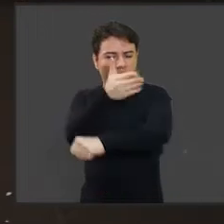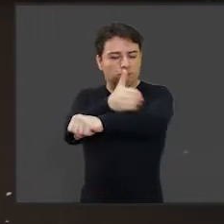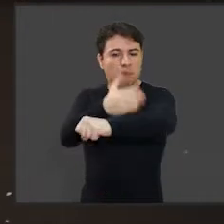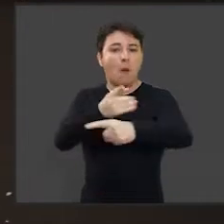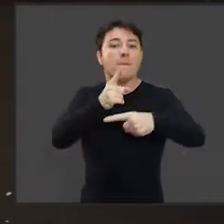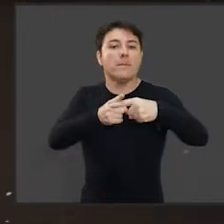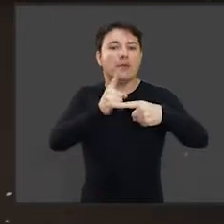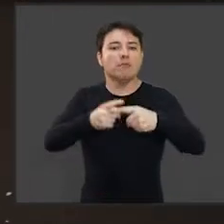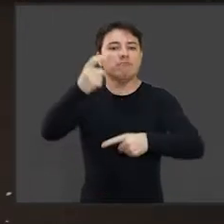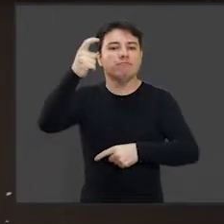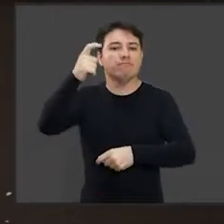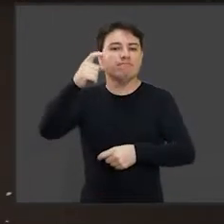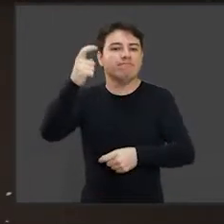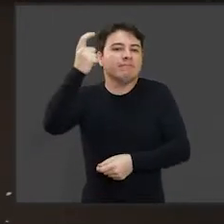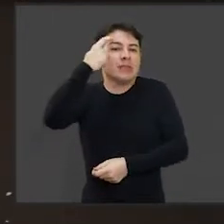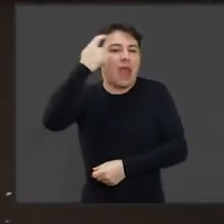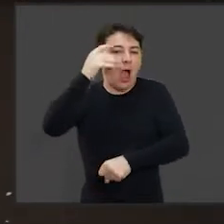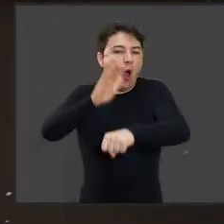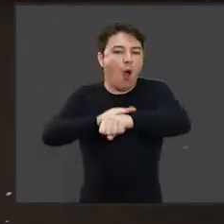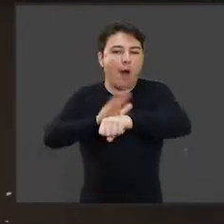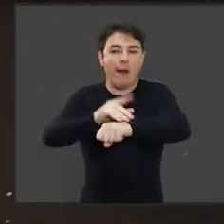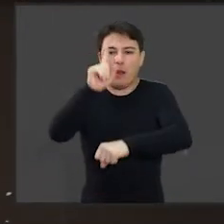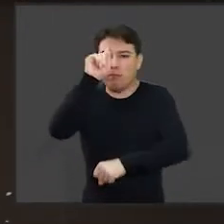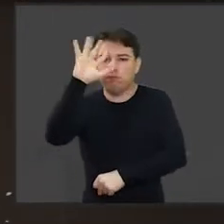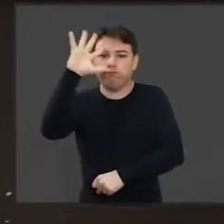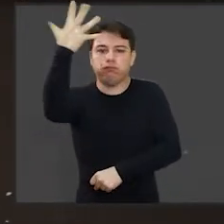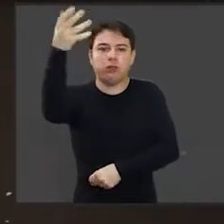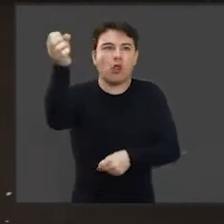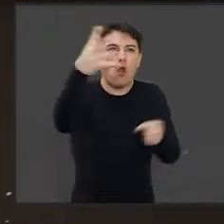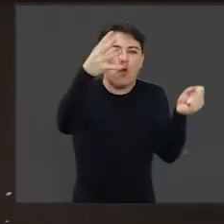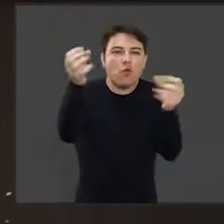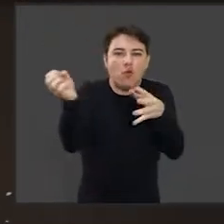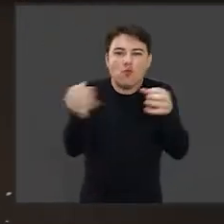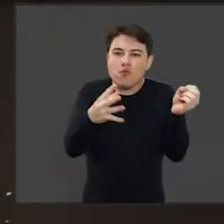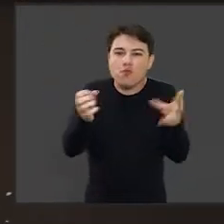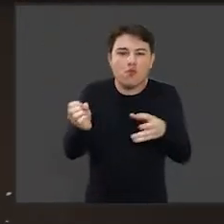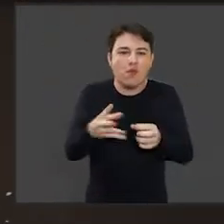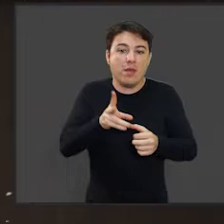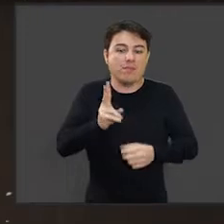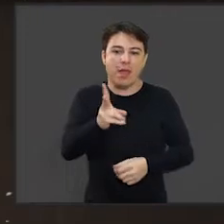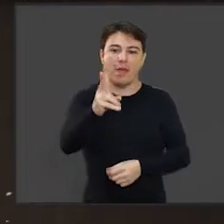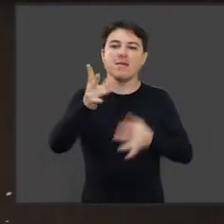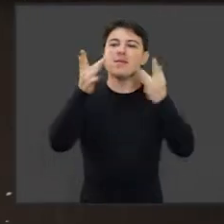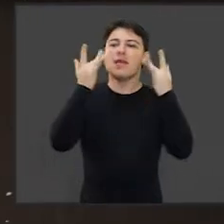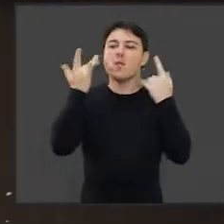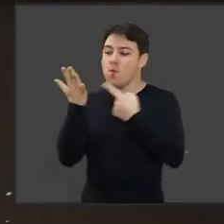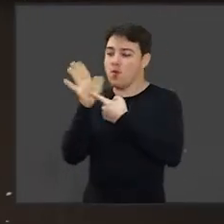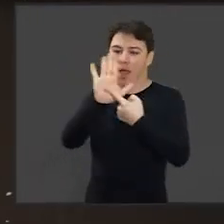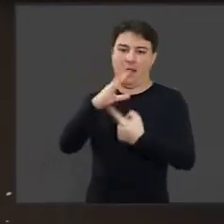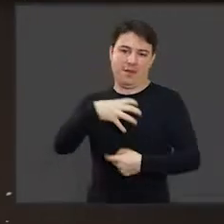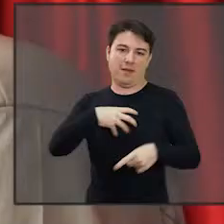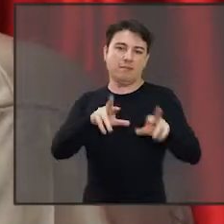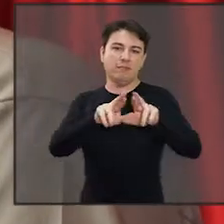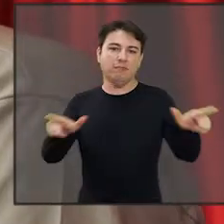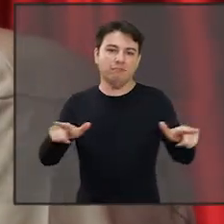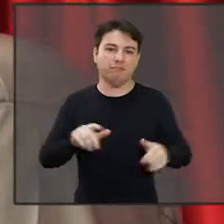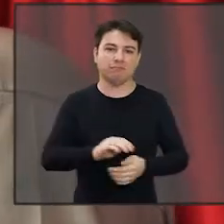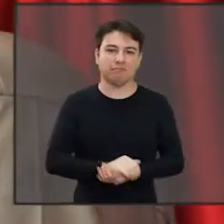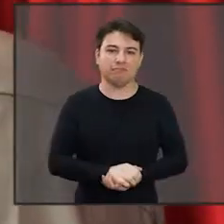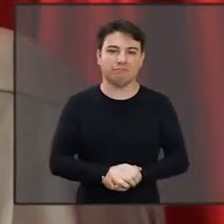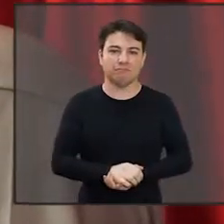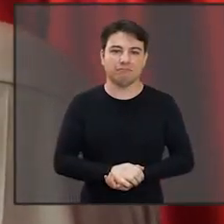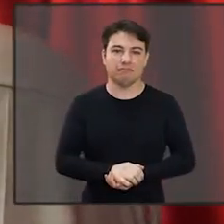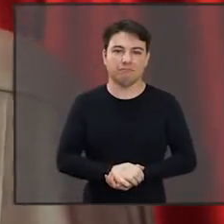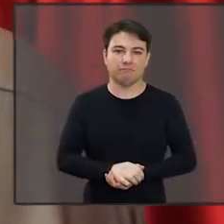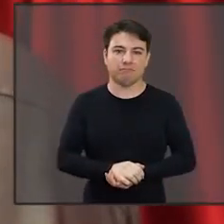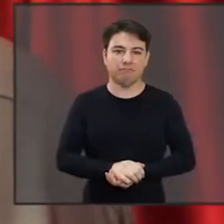treino. Porque no improviso, como é sempre novo, não dá para falar que a gente vai ensaiar a nossa peça, porque ela sempre vai ser diferente. Então a